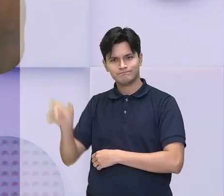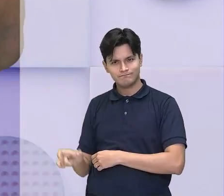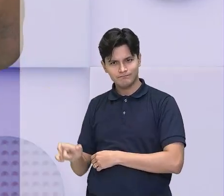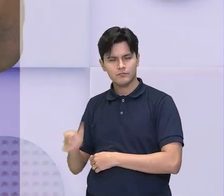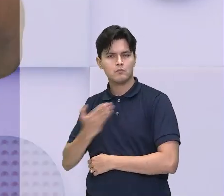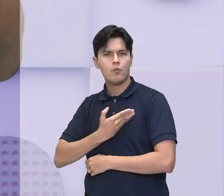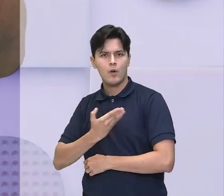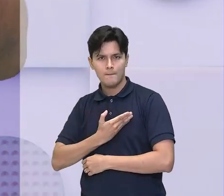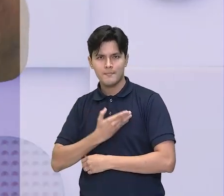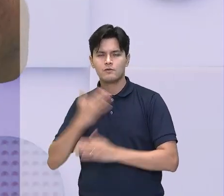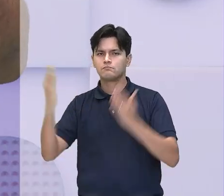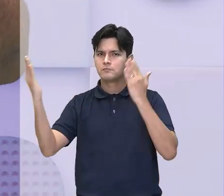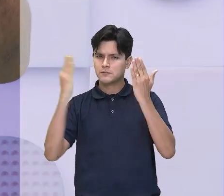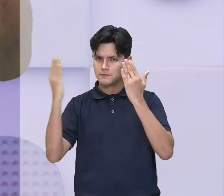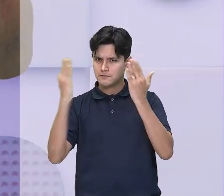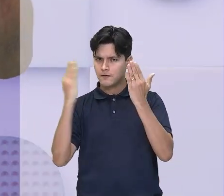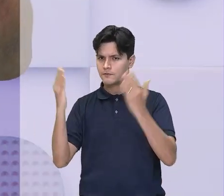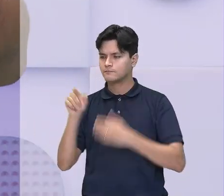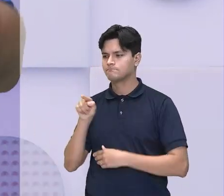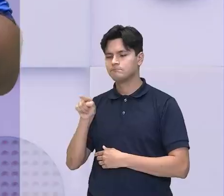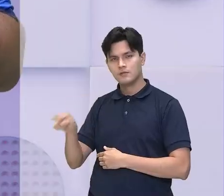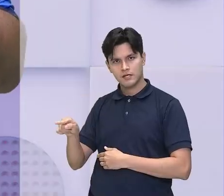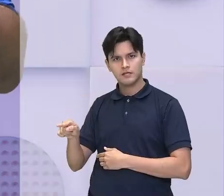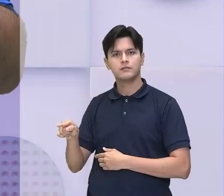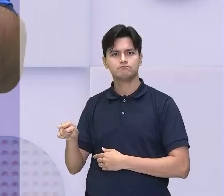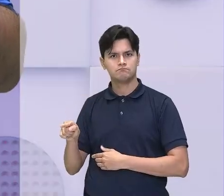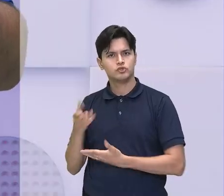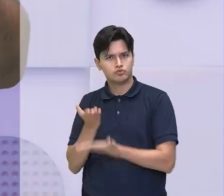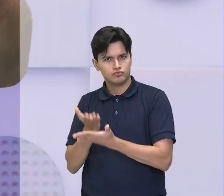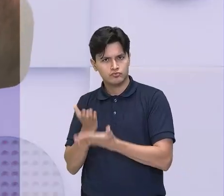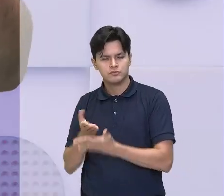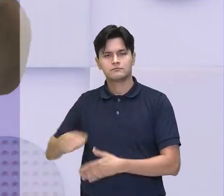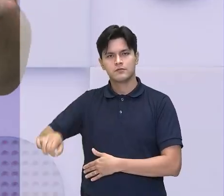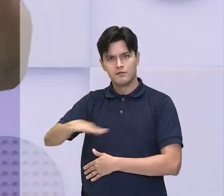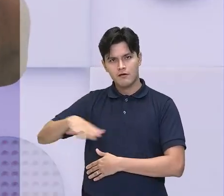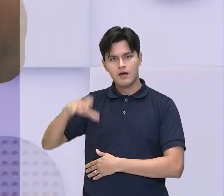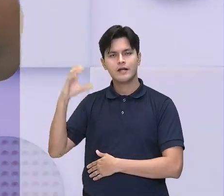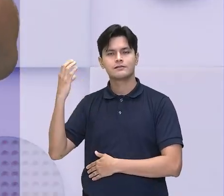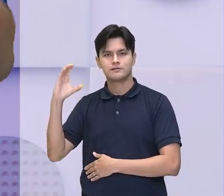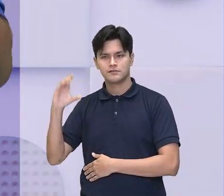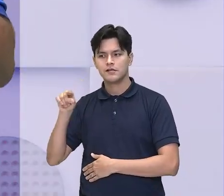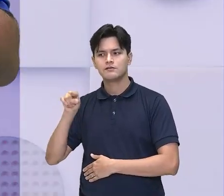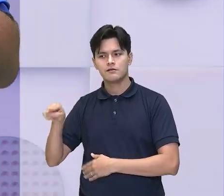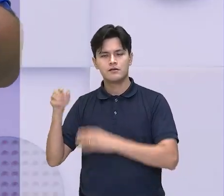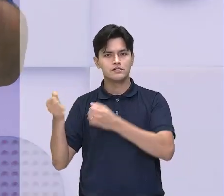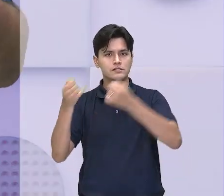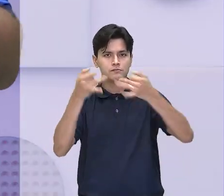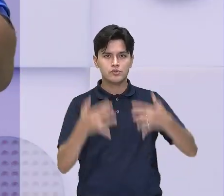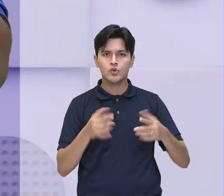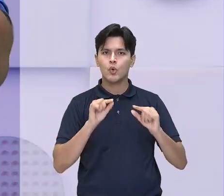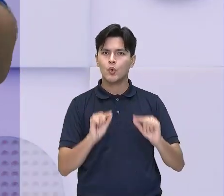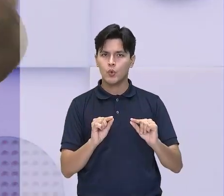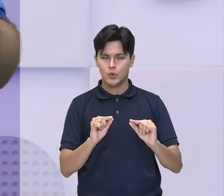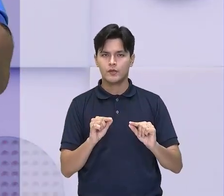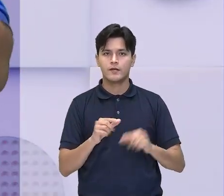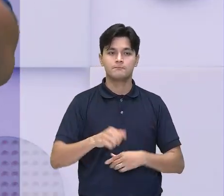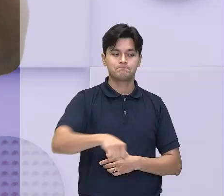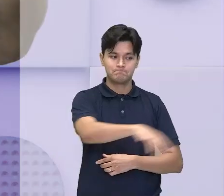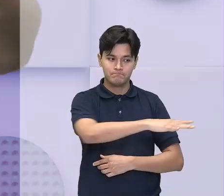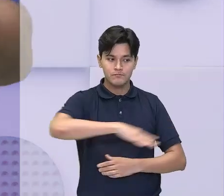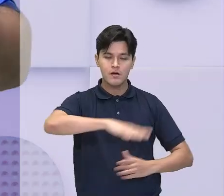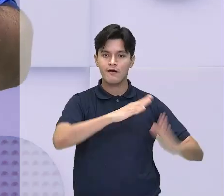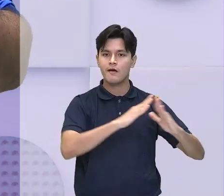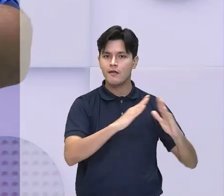extremamente cientista, e ele falava o seguinte: as igrejas em geral são espaços de segurança para as pessoas